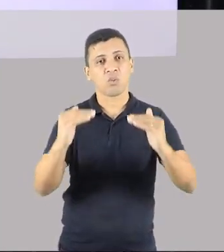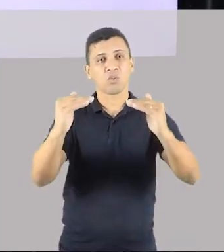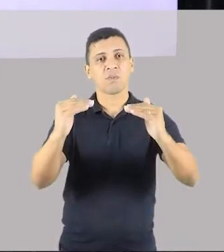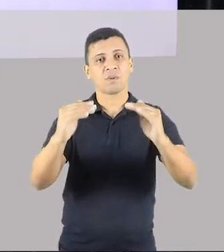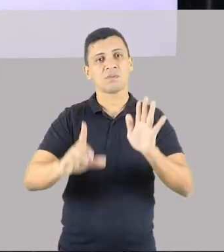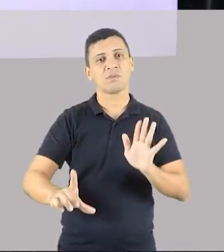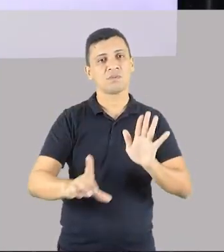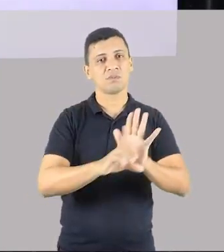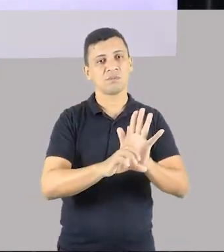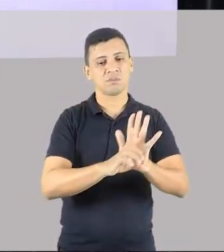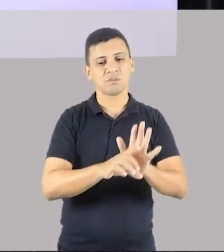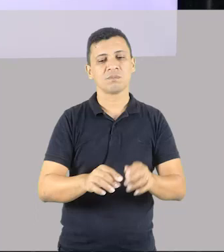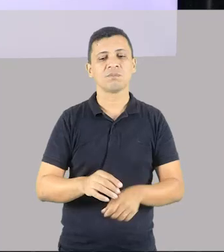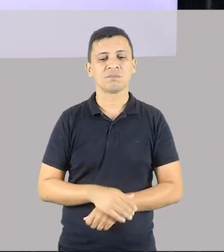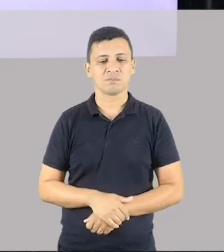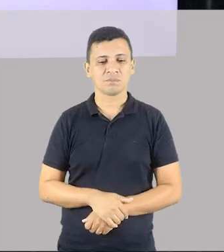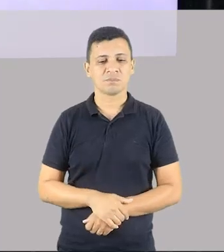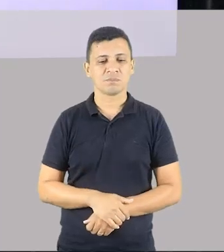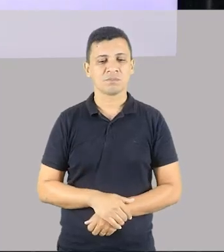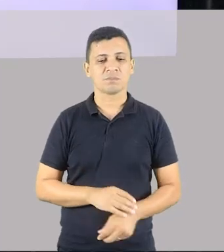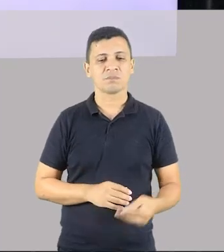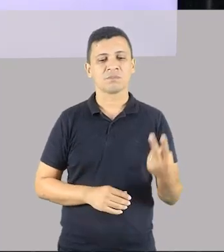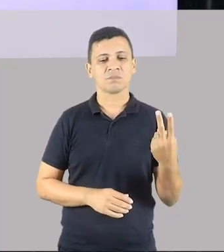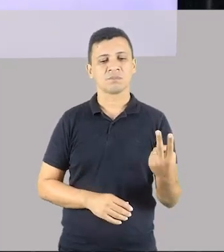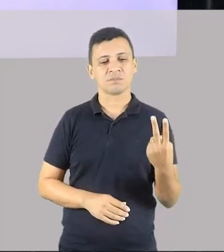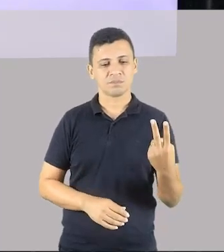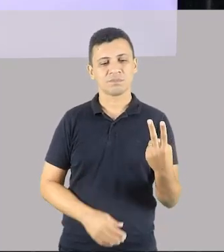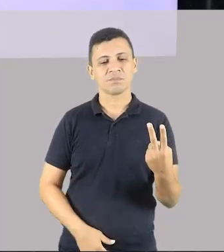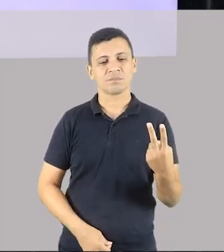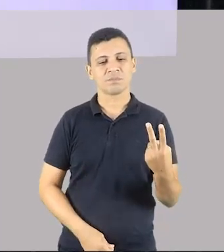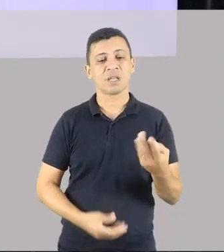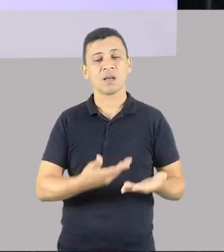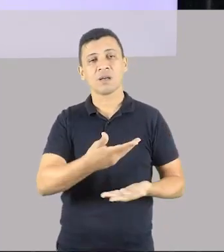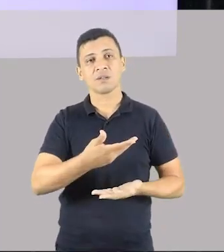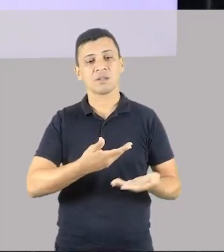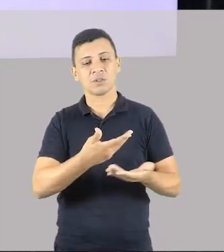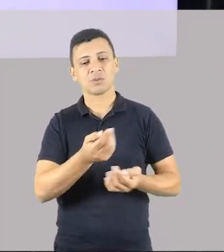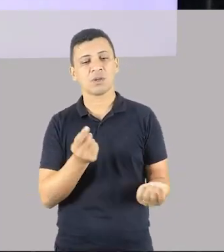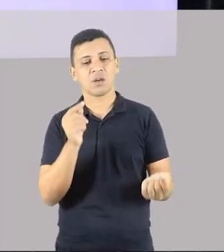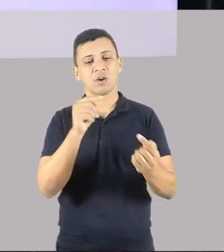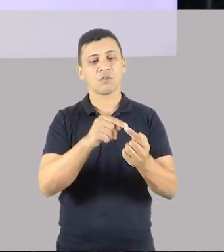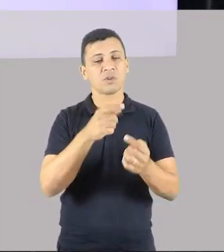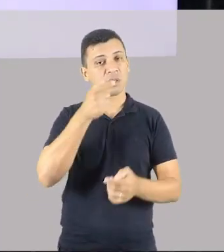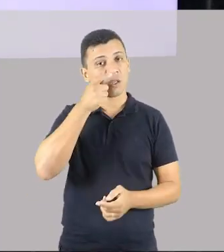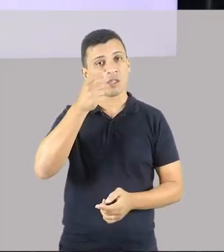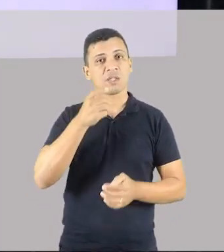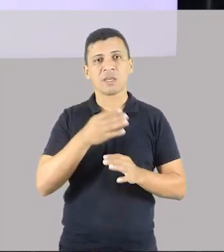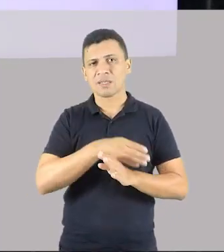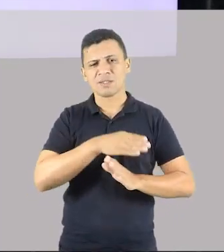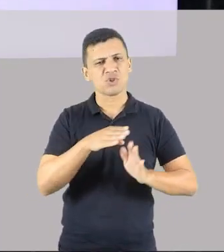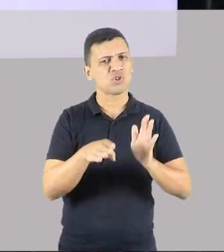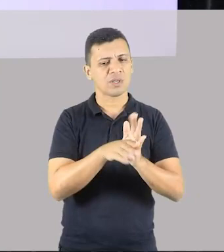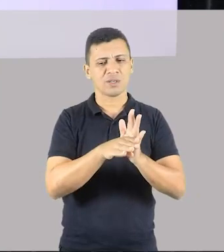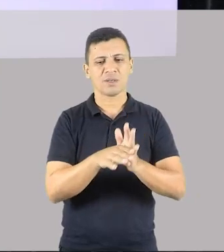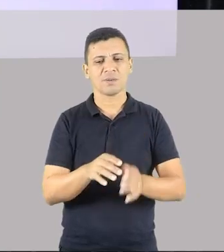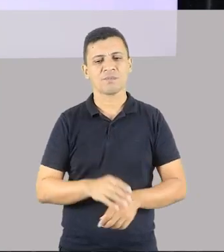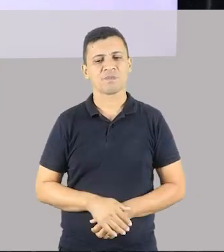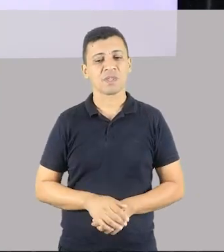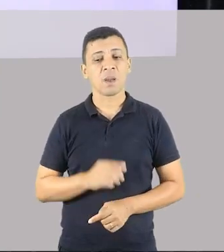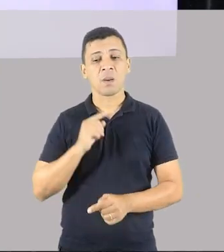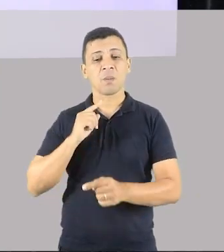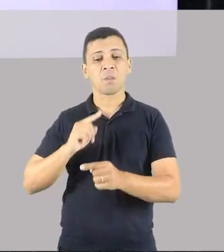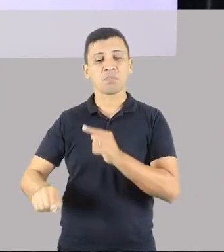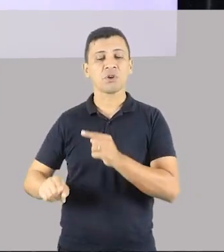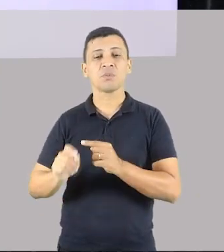compatível com a legislação. Inciso segundo, atendimento a fins de interesse geral,